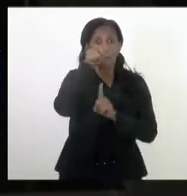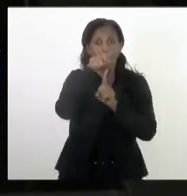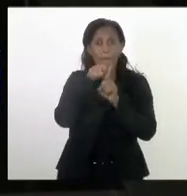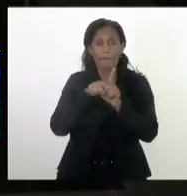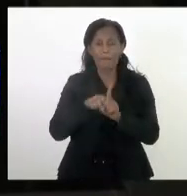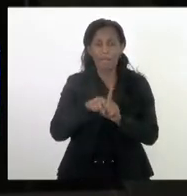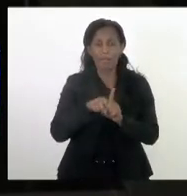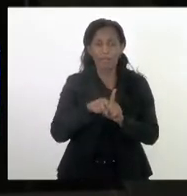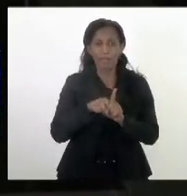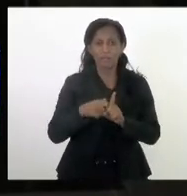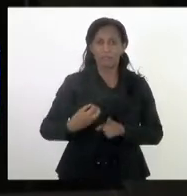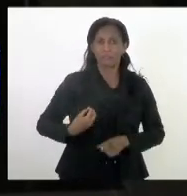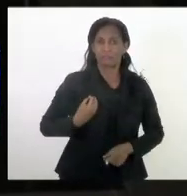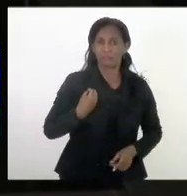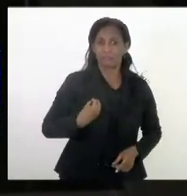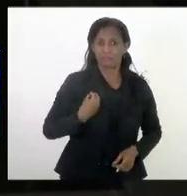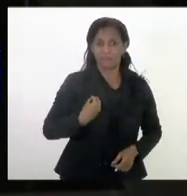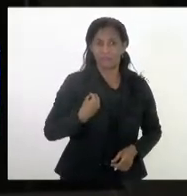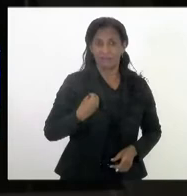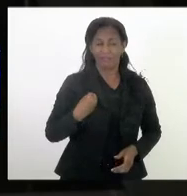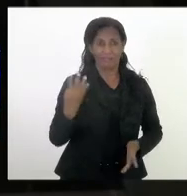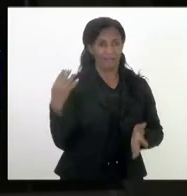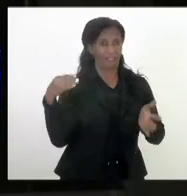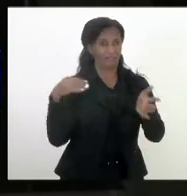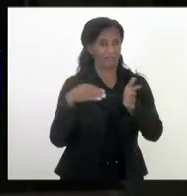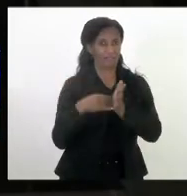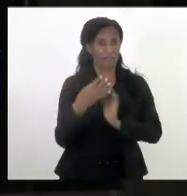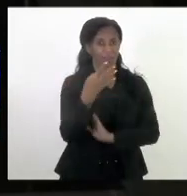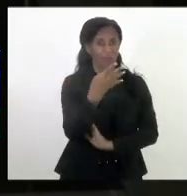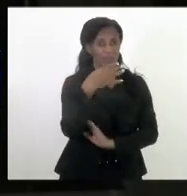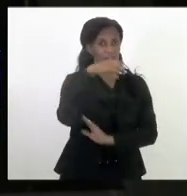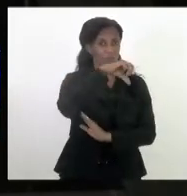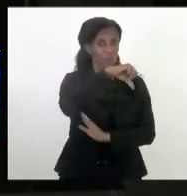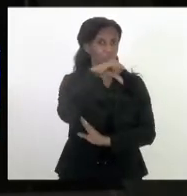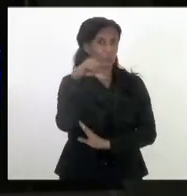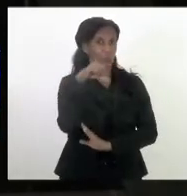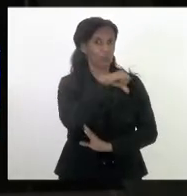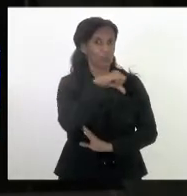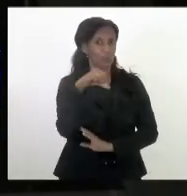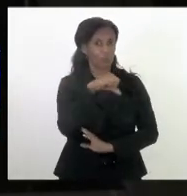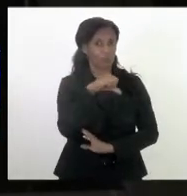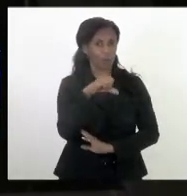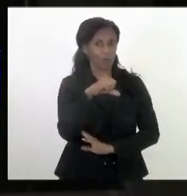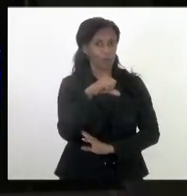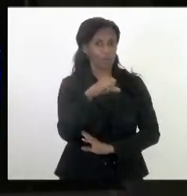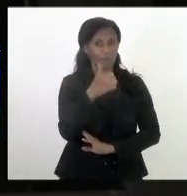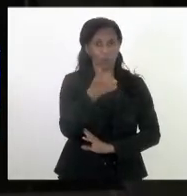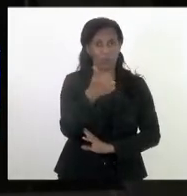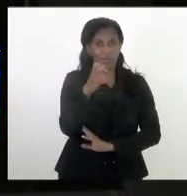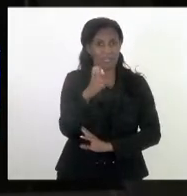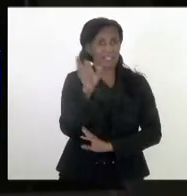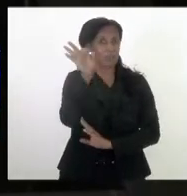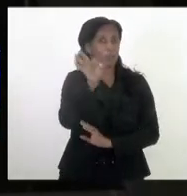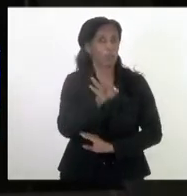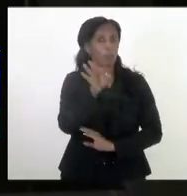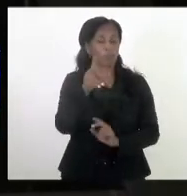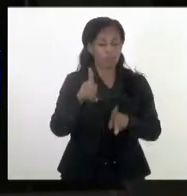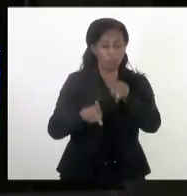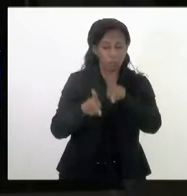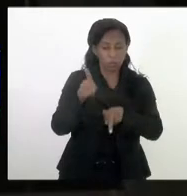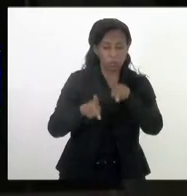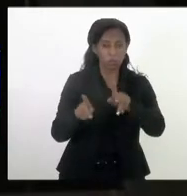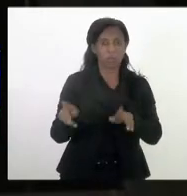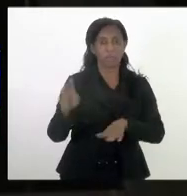sobreviver mensalmente até R$ 499, são 15% da população do Rio de